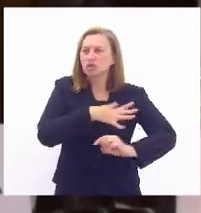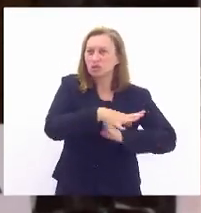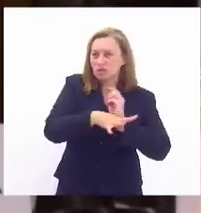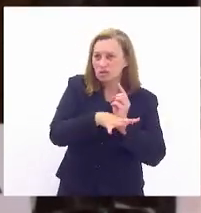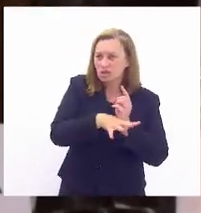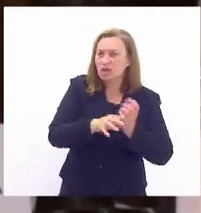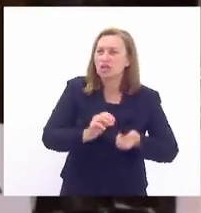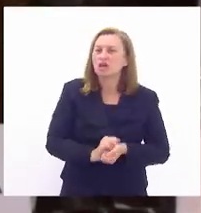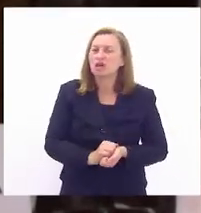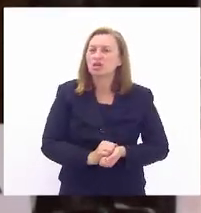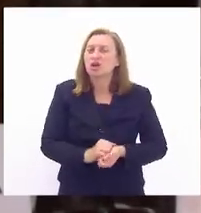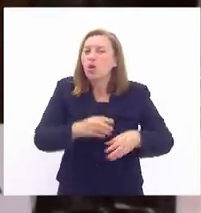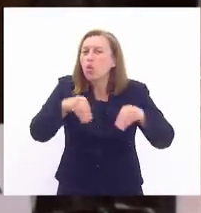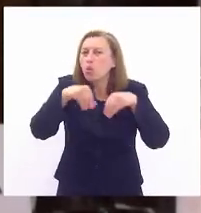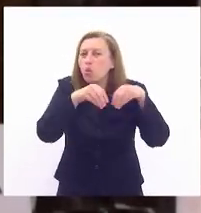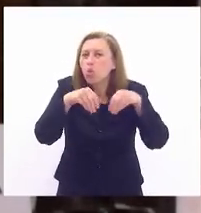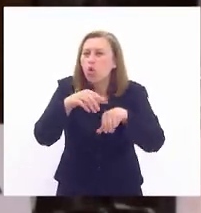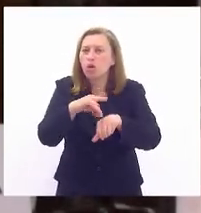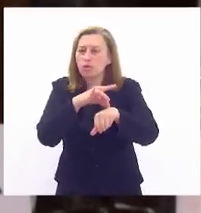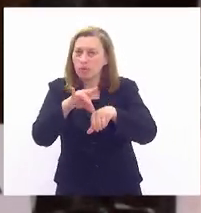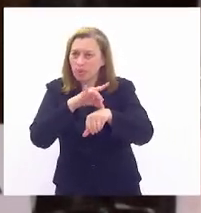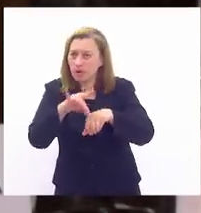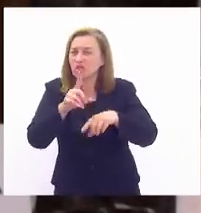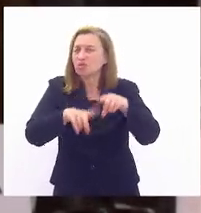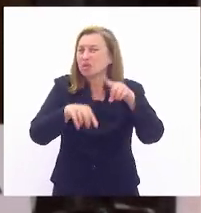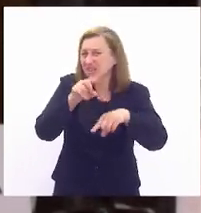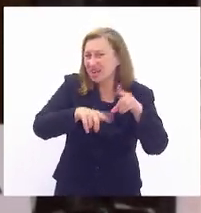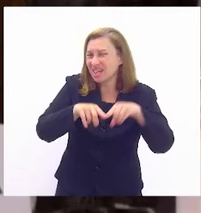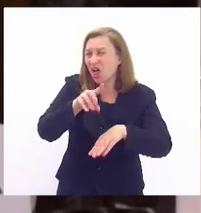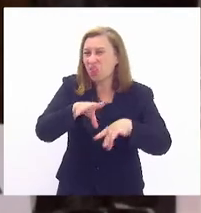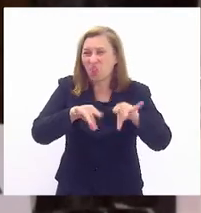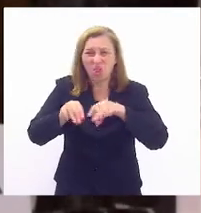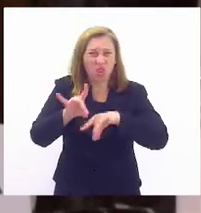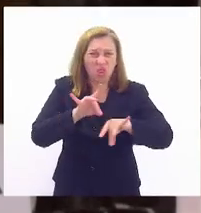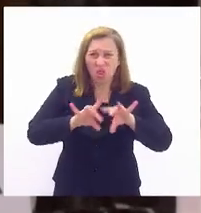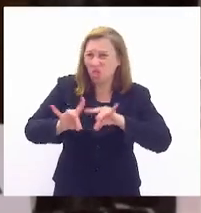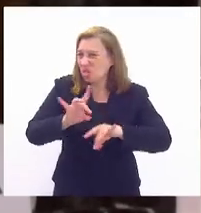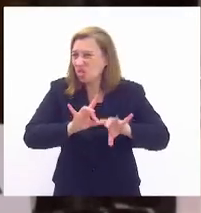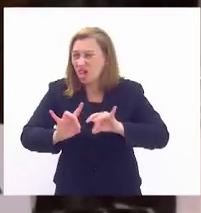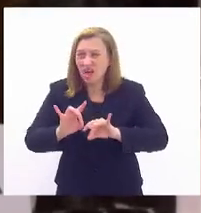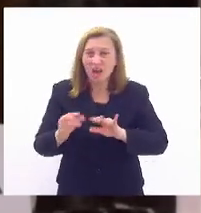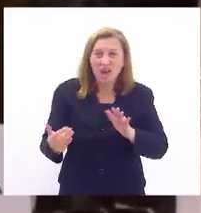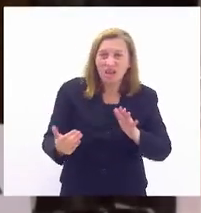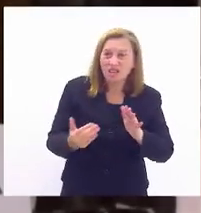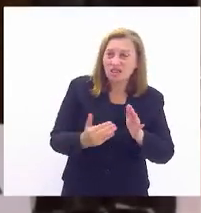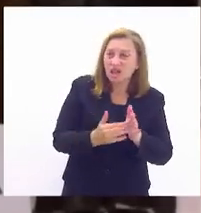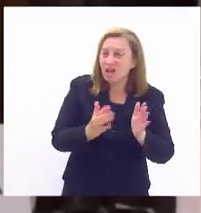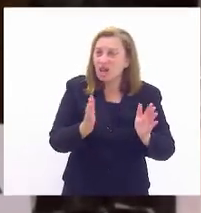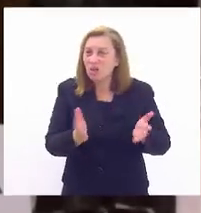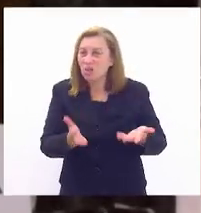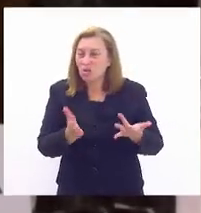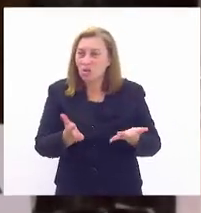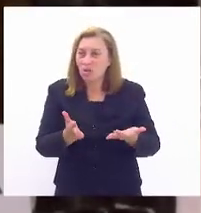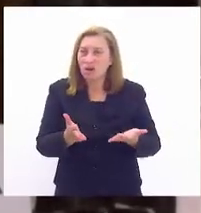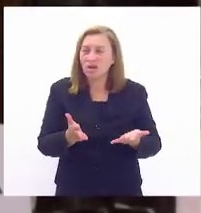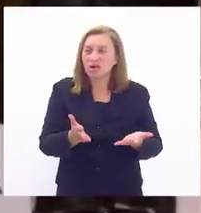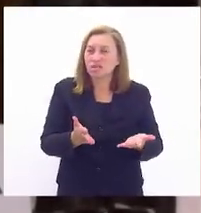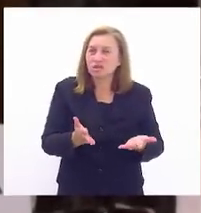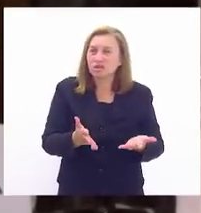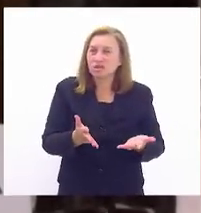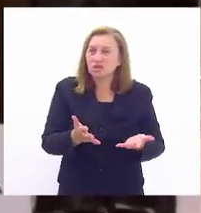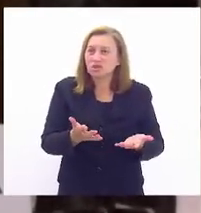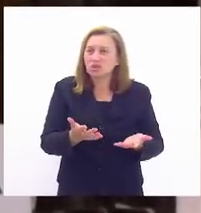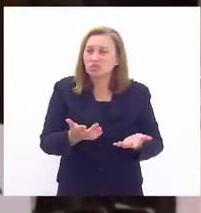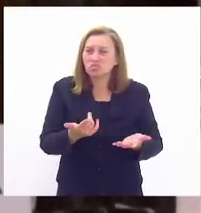a questão do pó preto, o material sedimentado, que não, até então a Conama não estabelecia